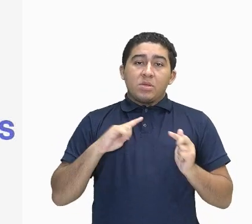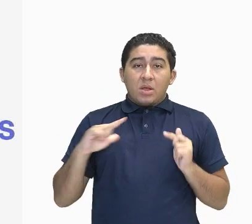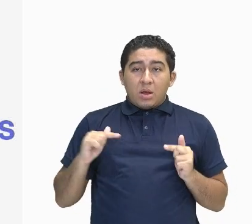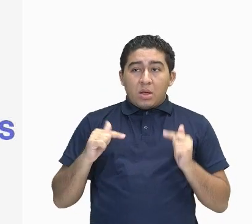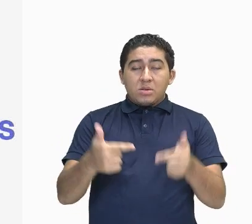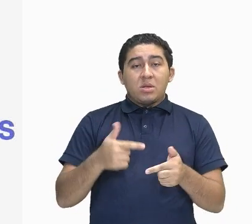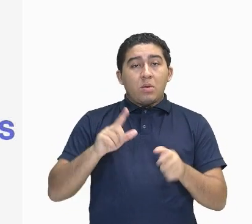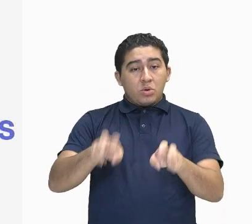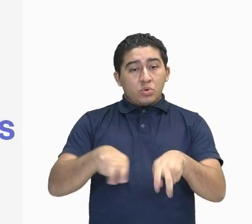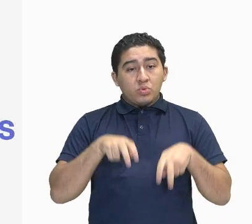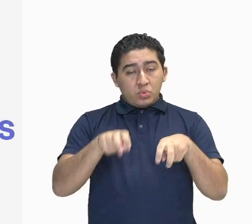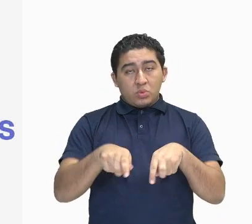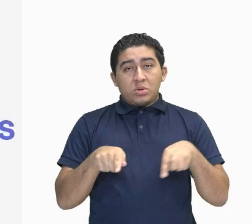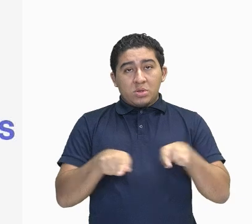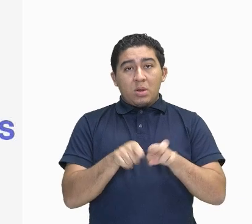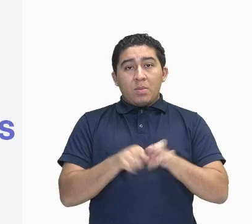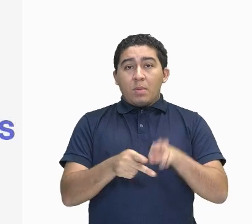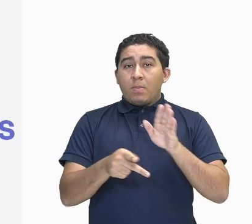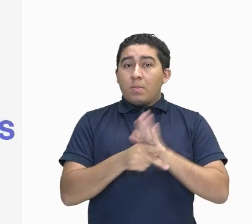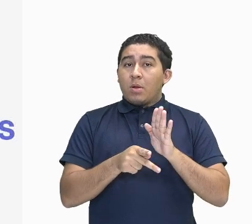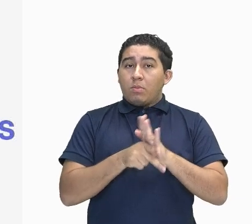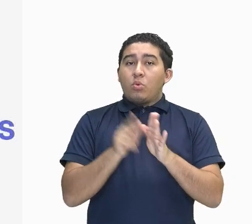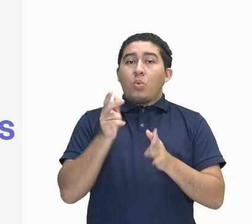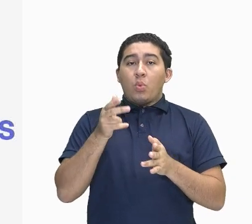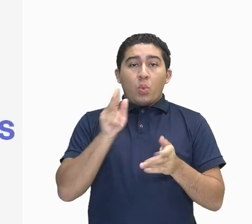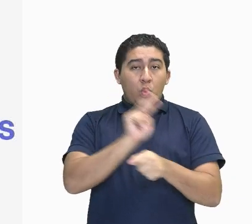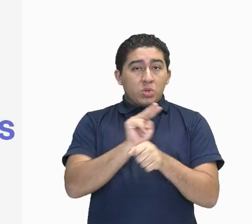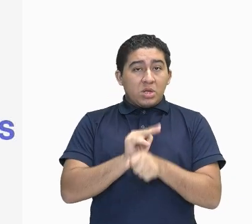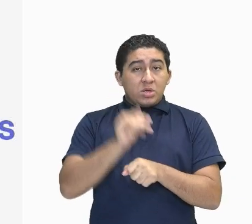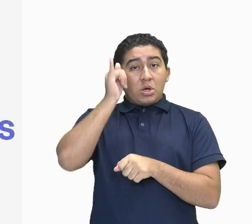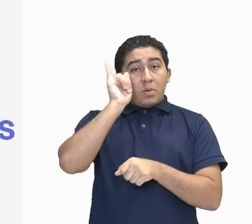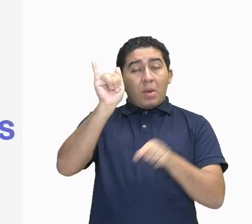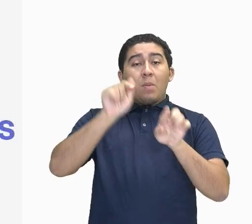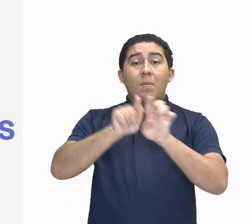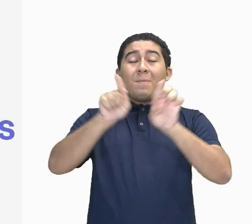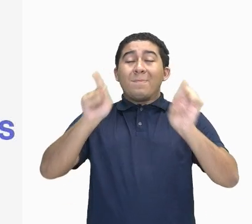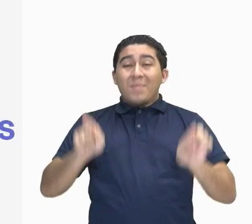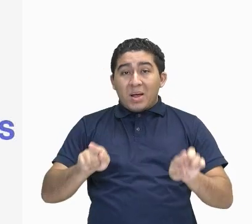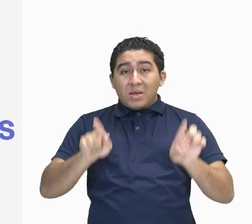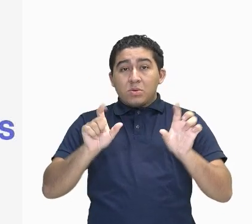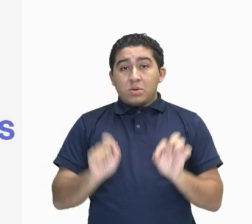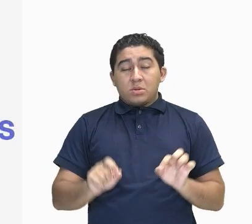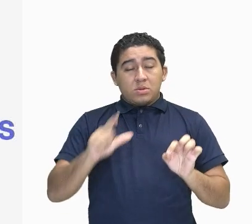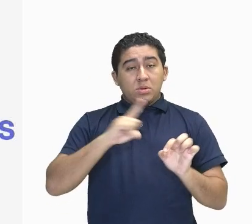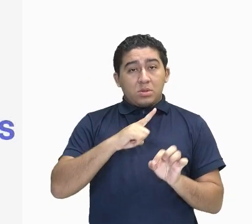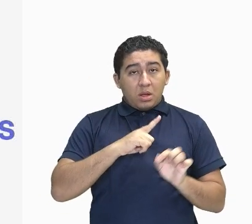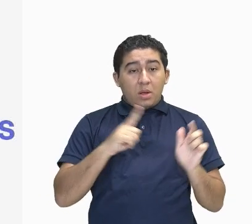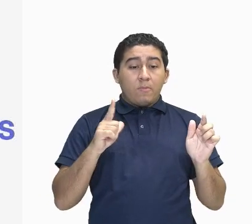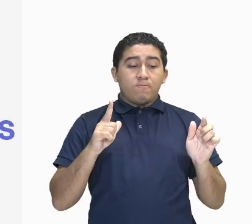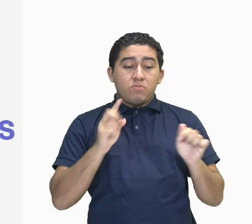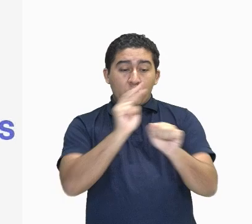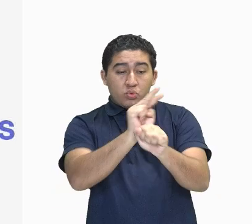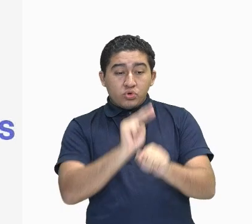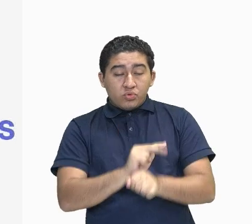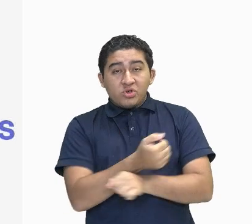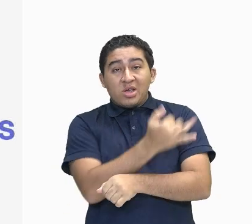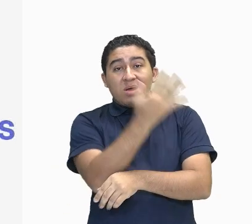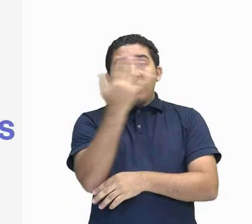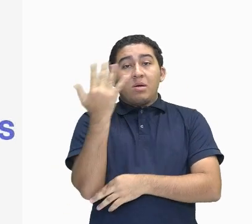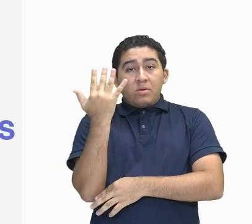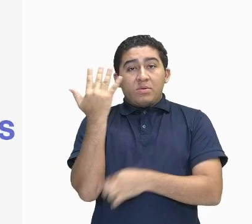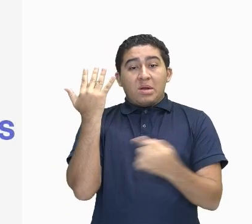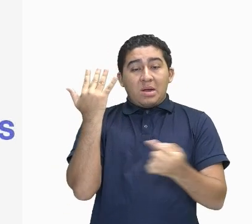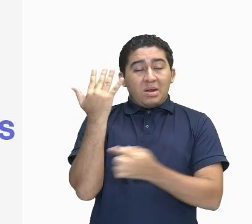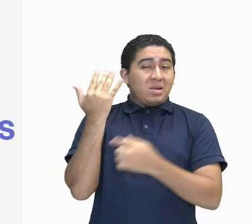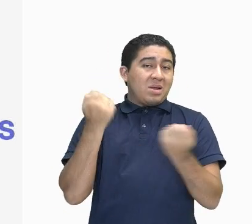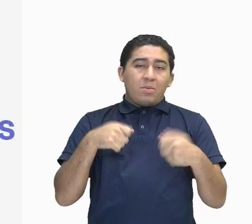agricultura, realizar atividade da pecuária, porém com a recuperação com o cultivo de árvores que não precisem